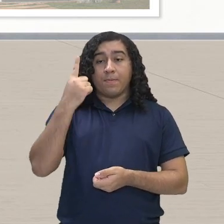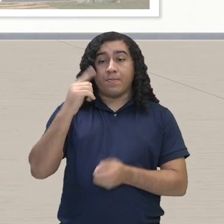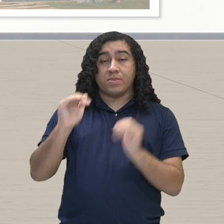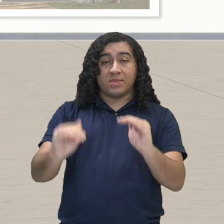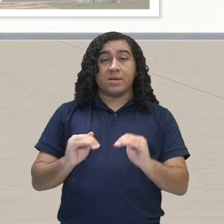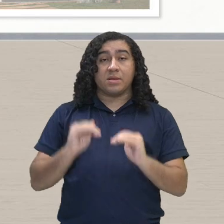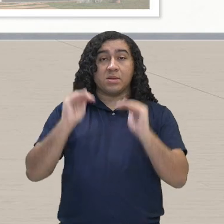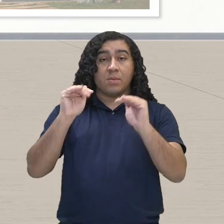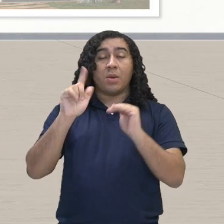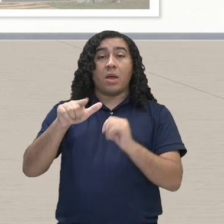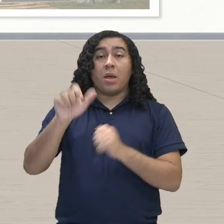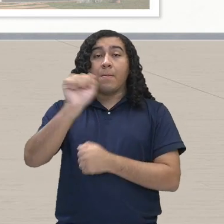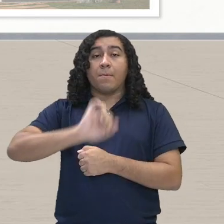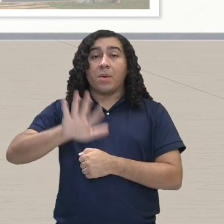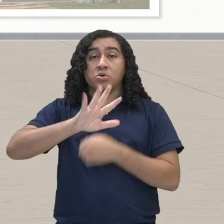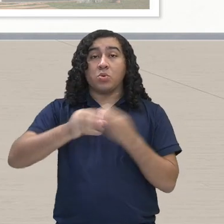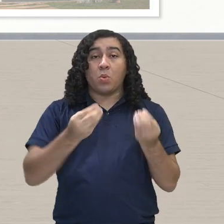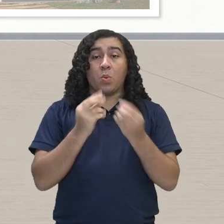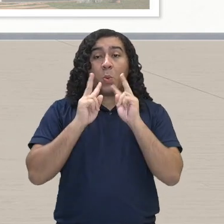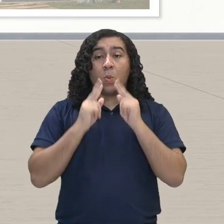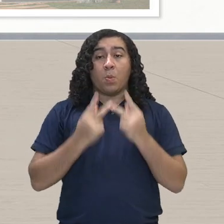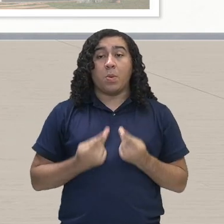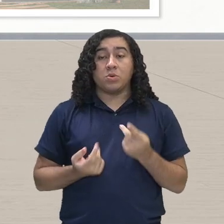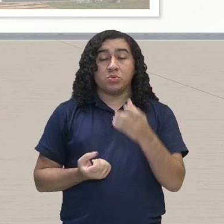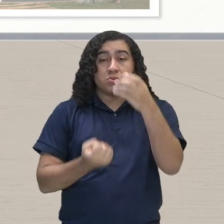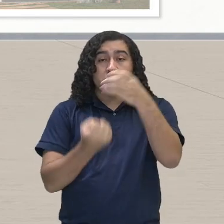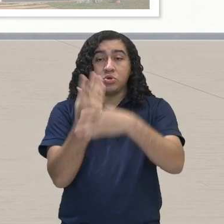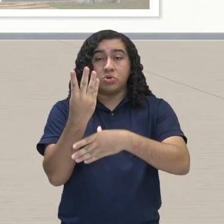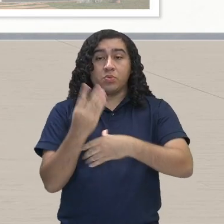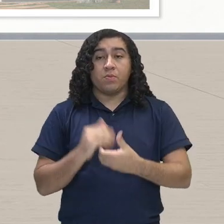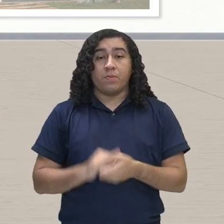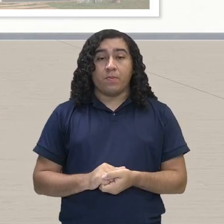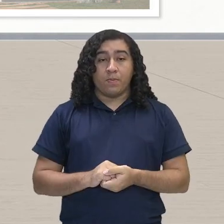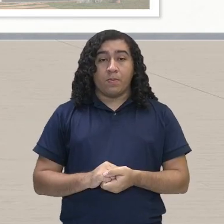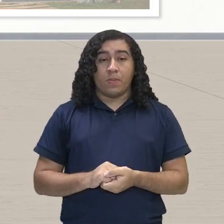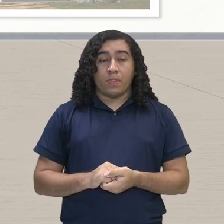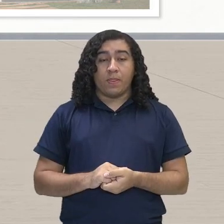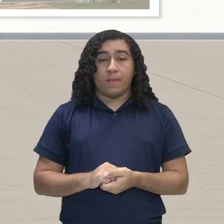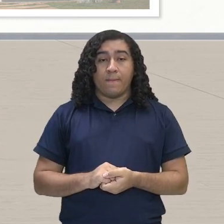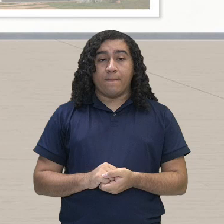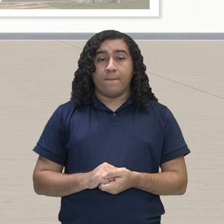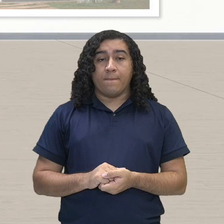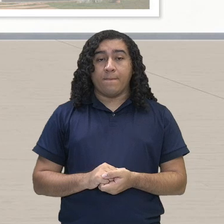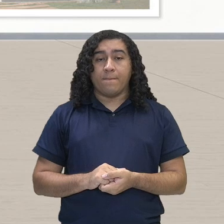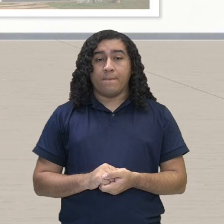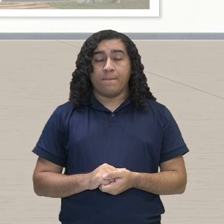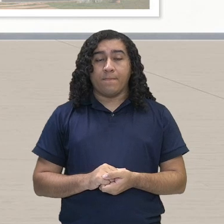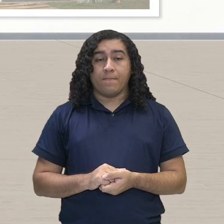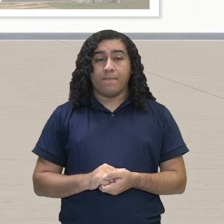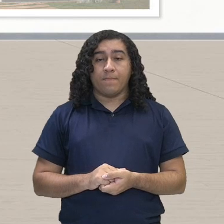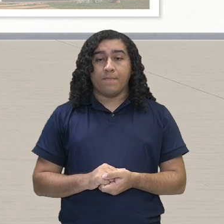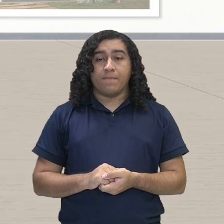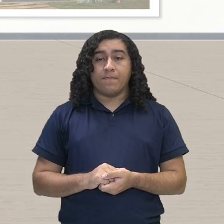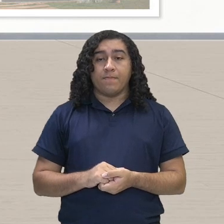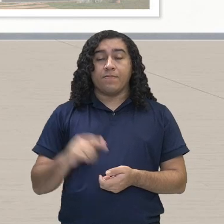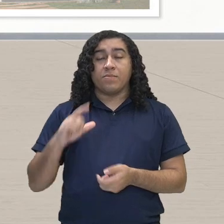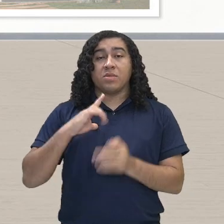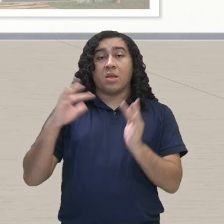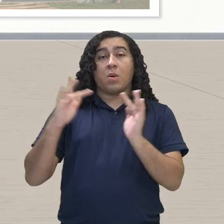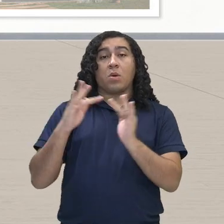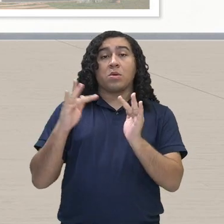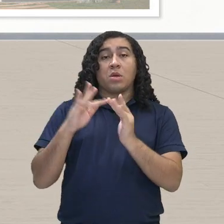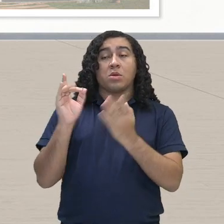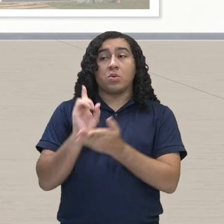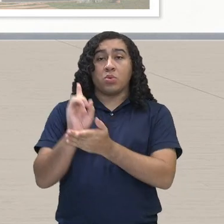clássica imagem da criação do ser humano. O ser humano que tem, né, esse contato com o